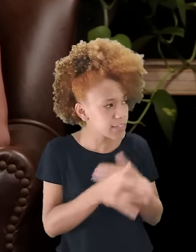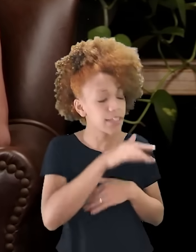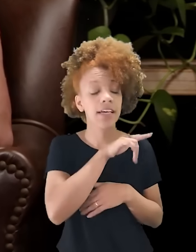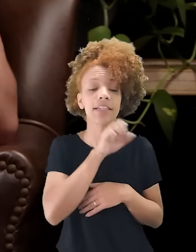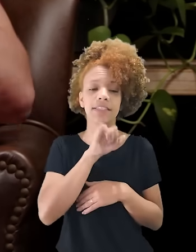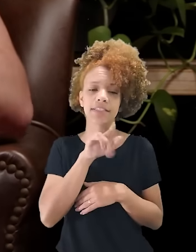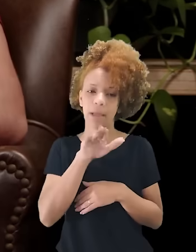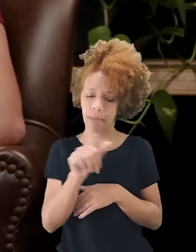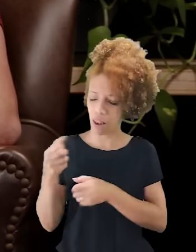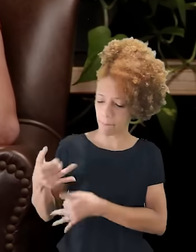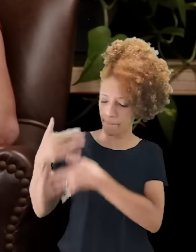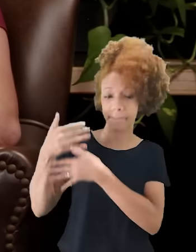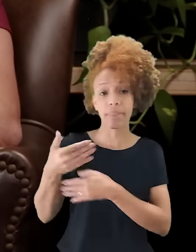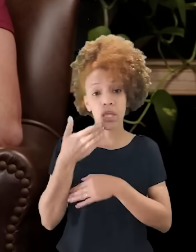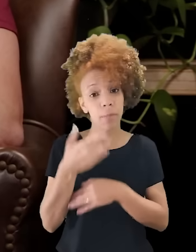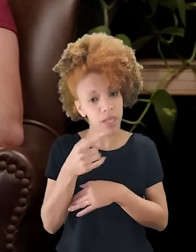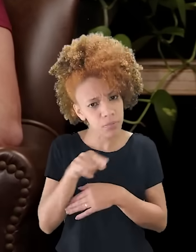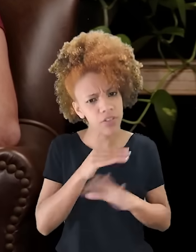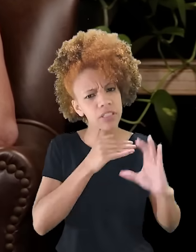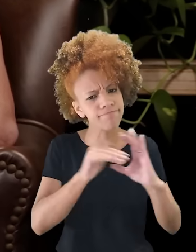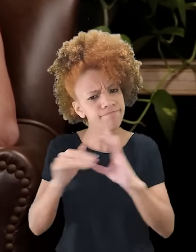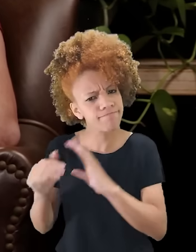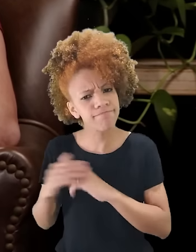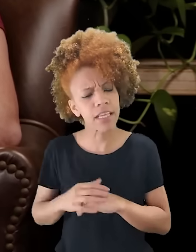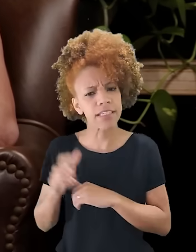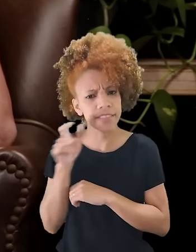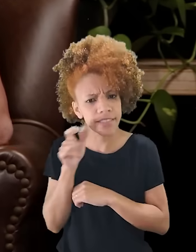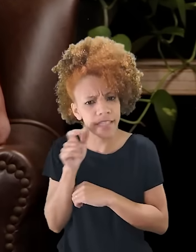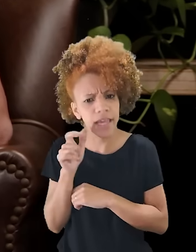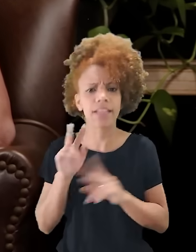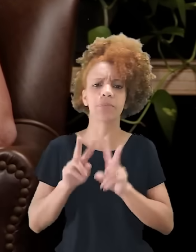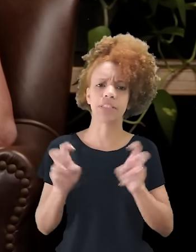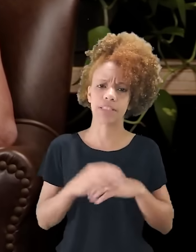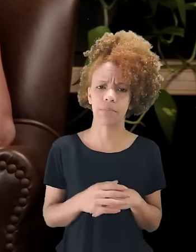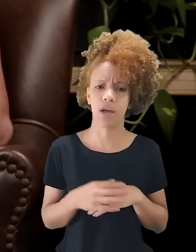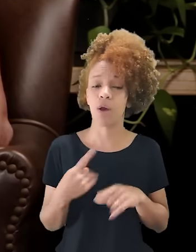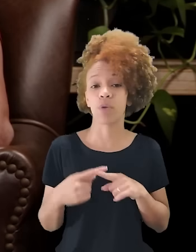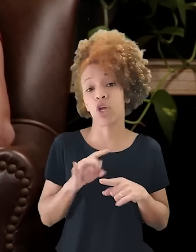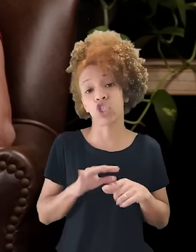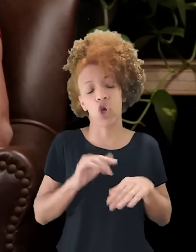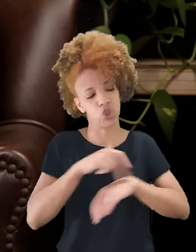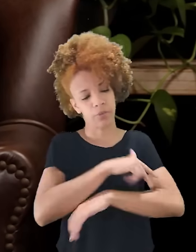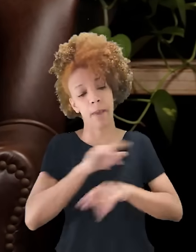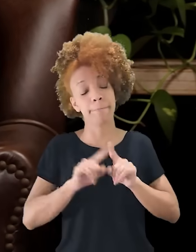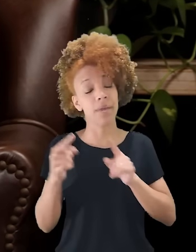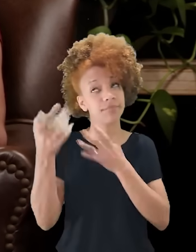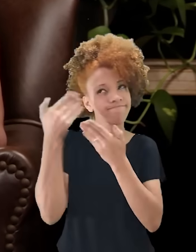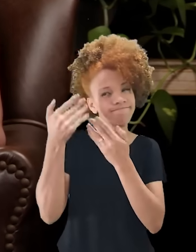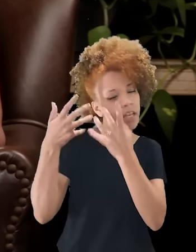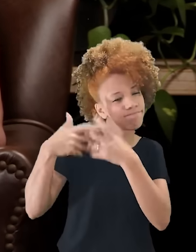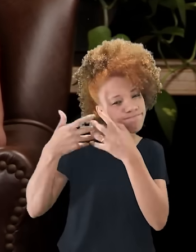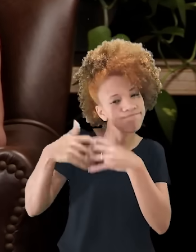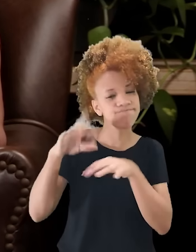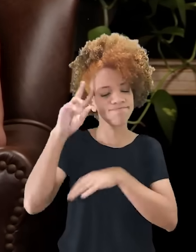Isabela aqui na descrição e eu peço para todo mundo encaminhar esse vídeo para quem se interessa por esse tema que a gente não falou só sobre moda a gente falou